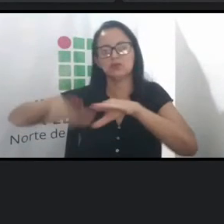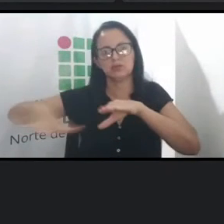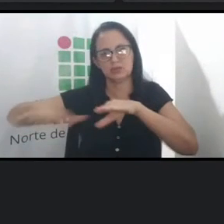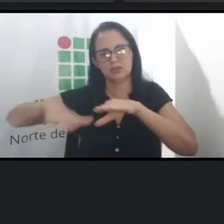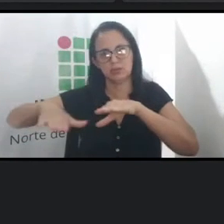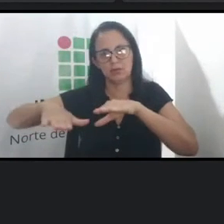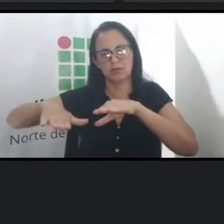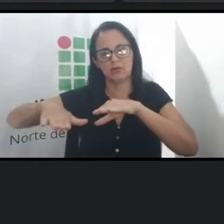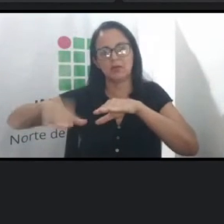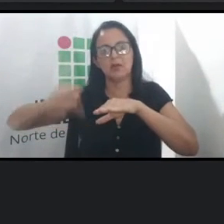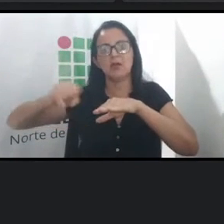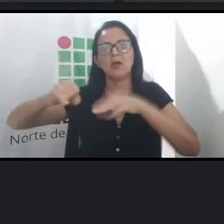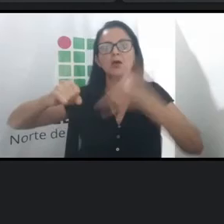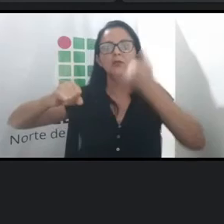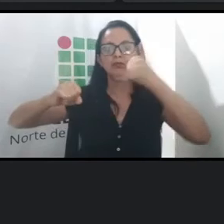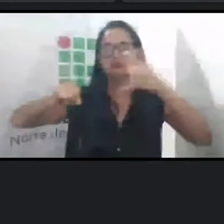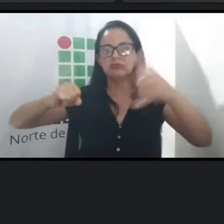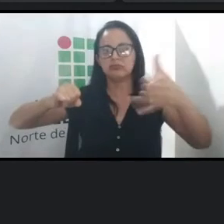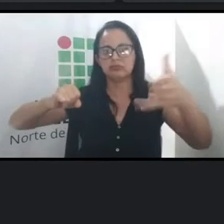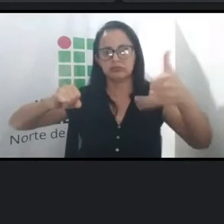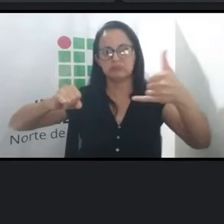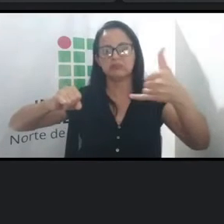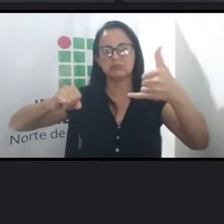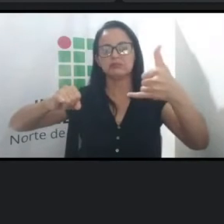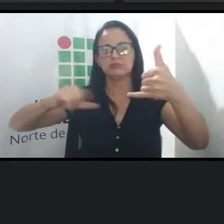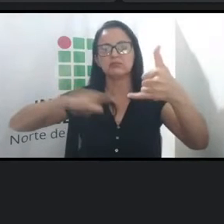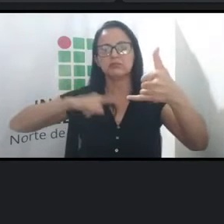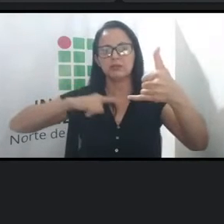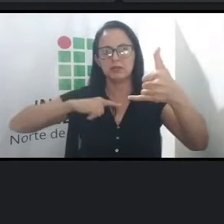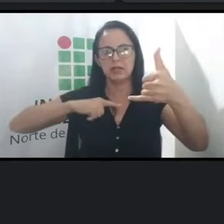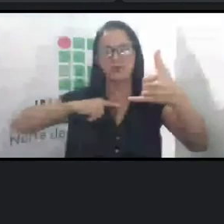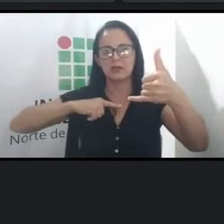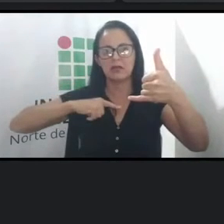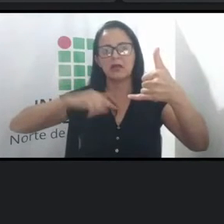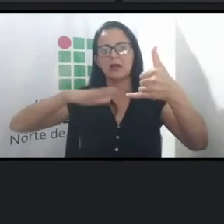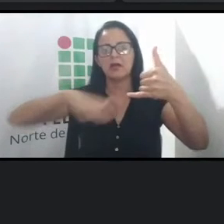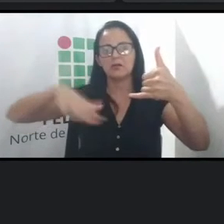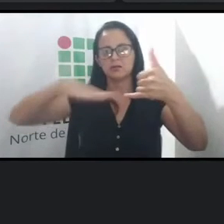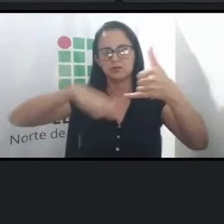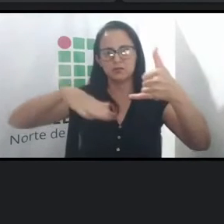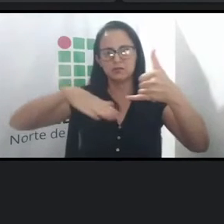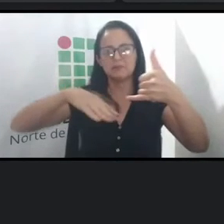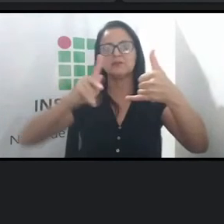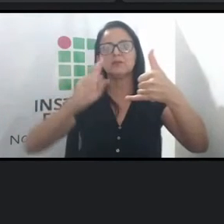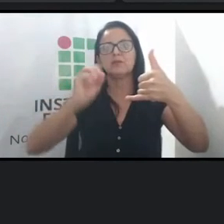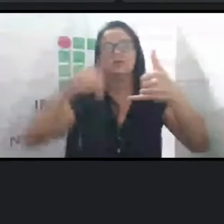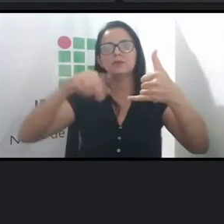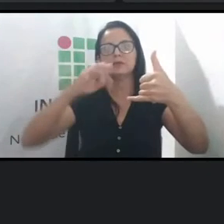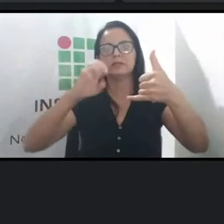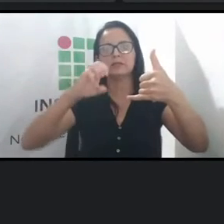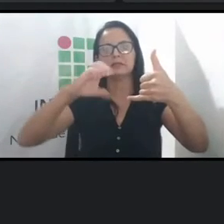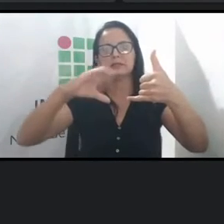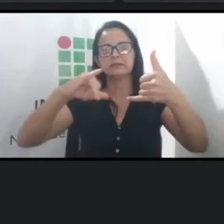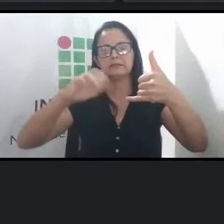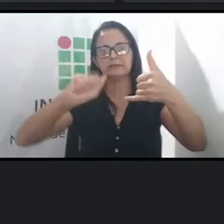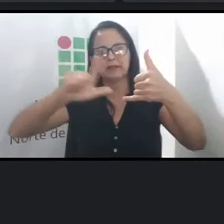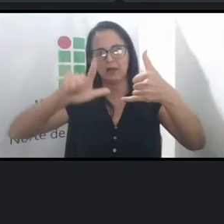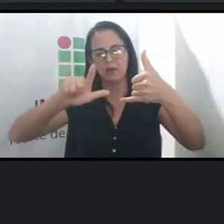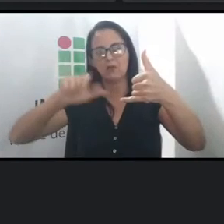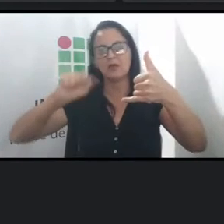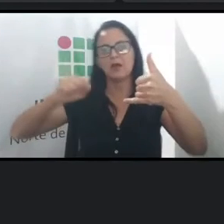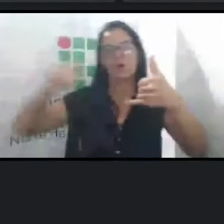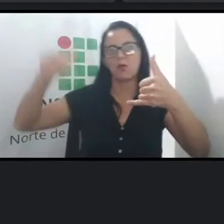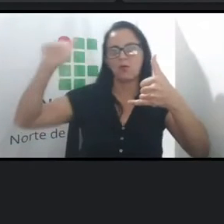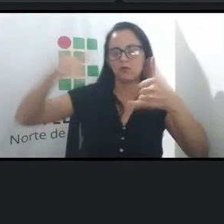fio, ele produziu superfícies equipotenciais. Vamos estar o quê? Contato na lataria do carro e contato com o